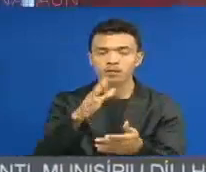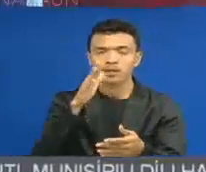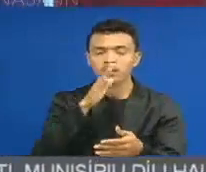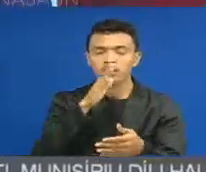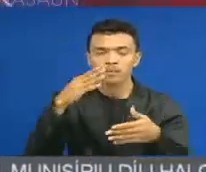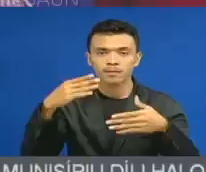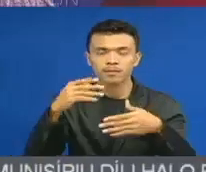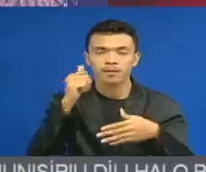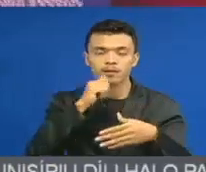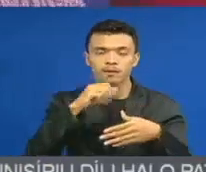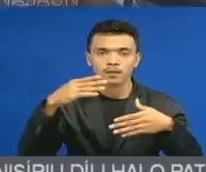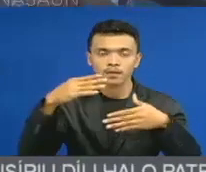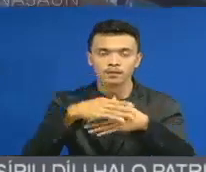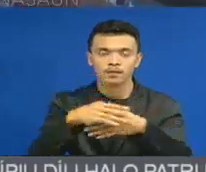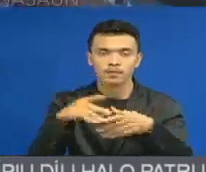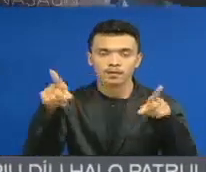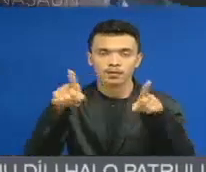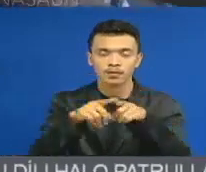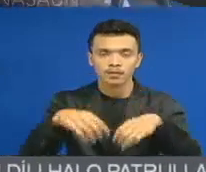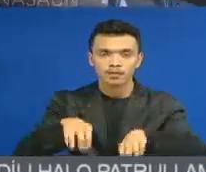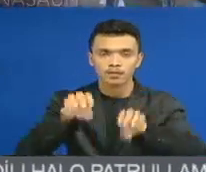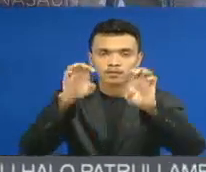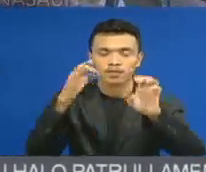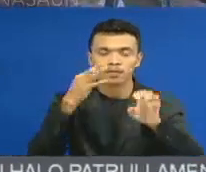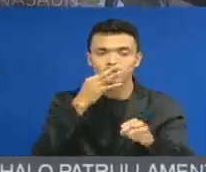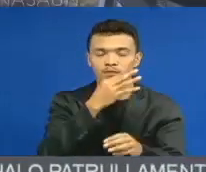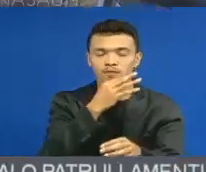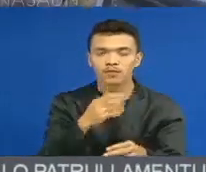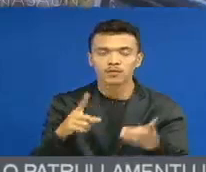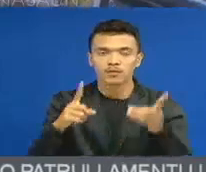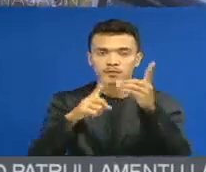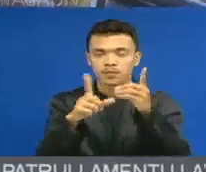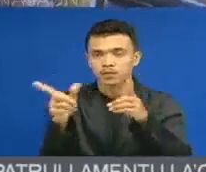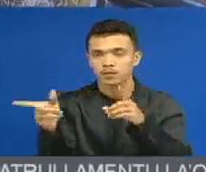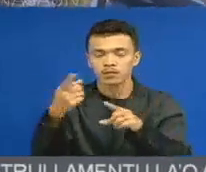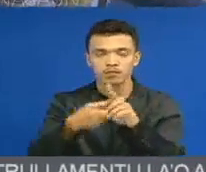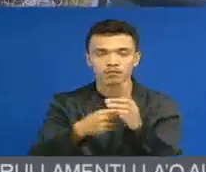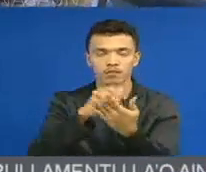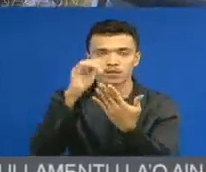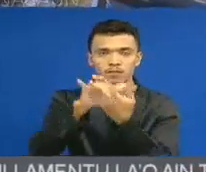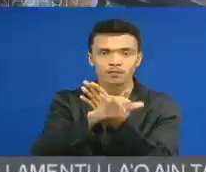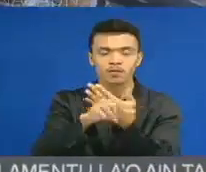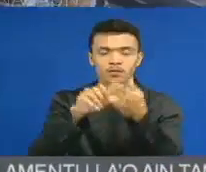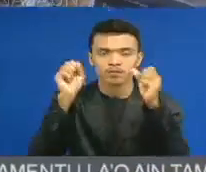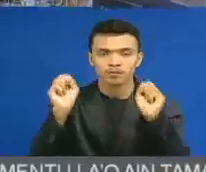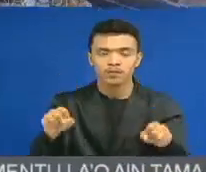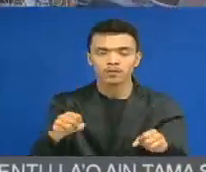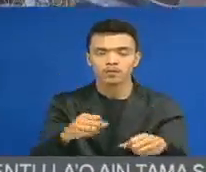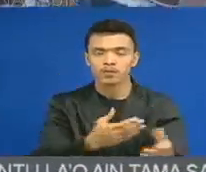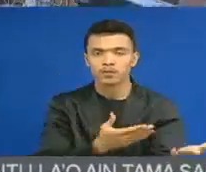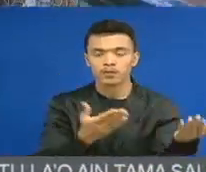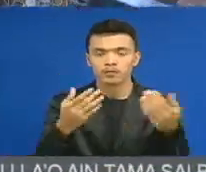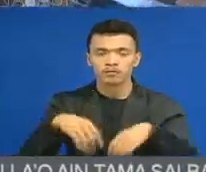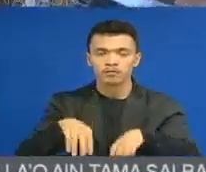bebak faan ai Funan. Vinde de maio, evento rumano vei talo, belemos dada